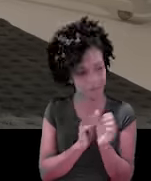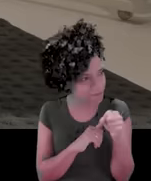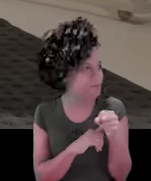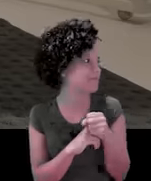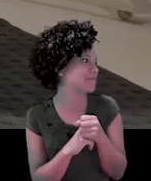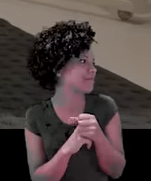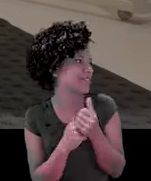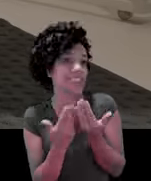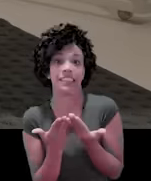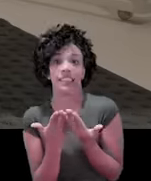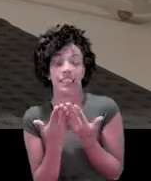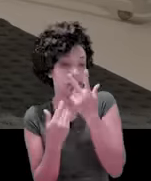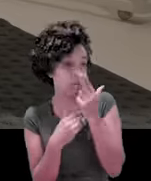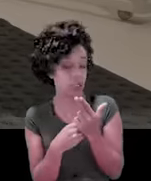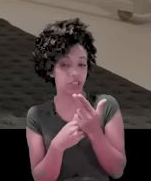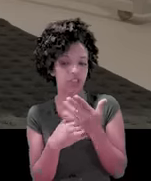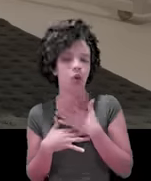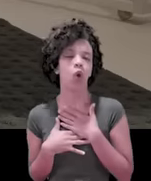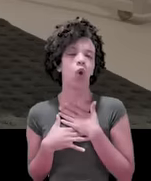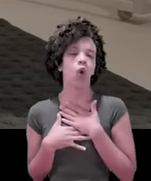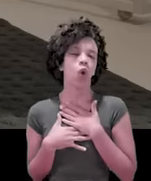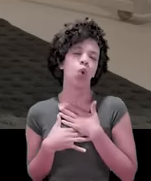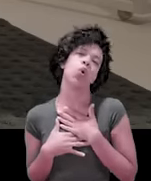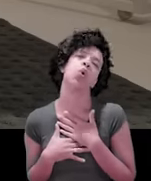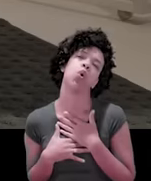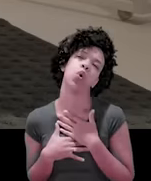Eu acho que Relaxei